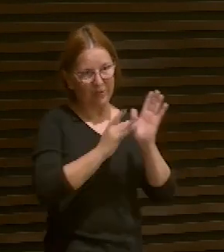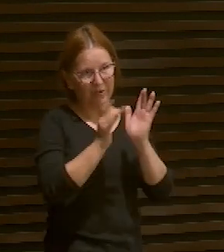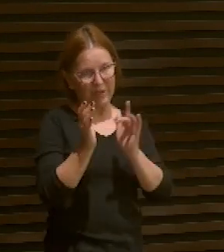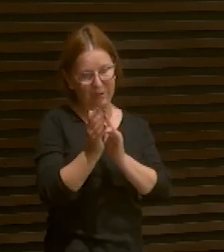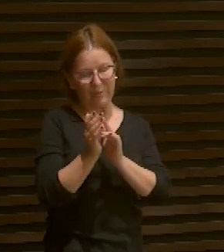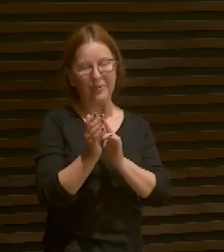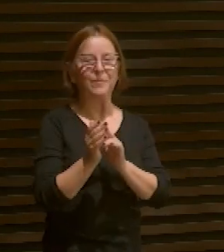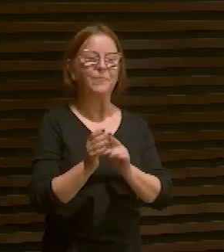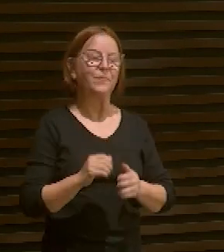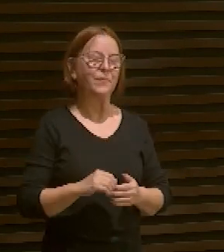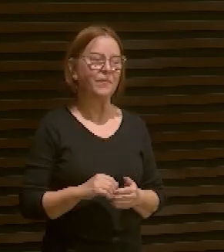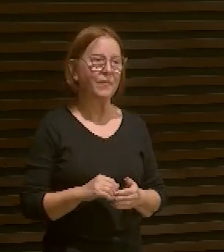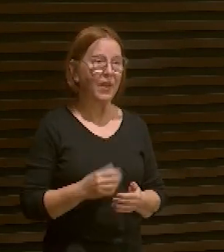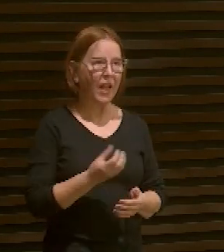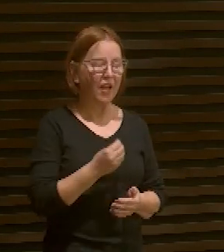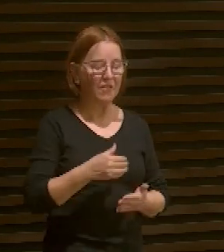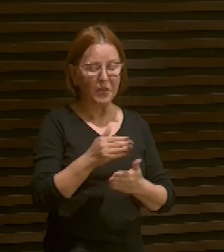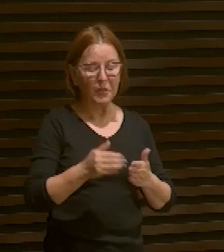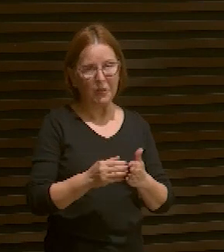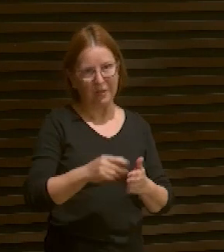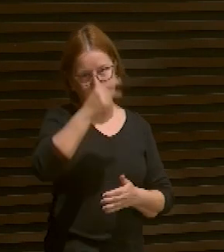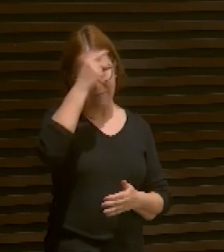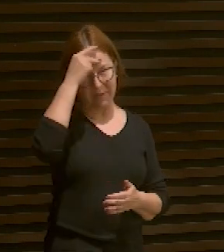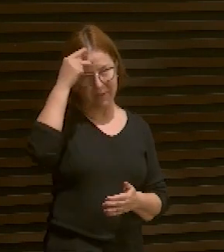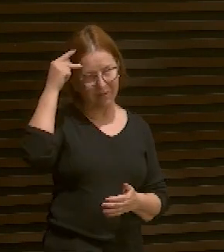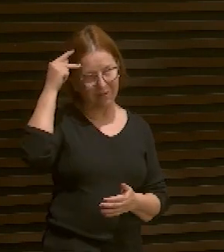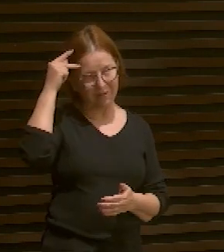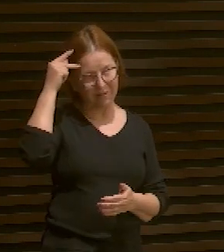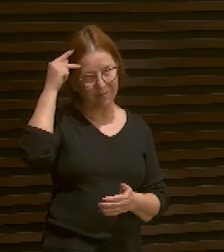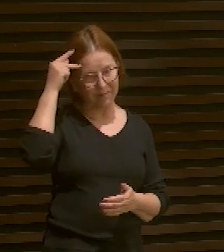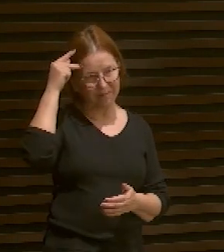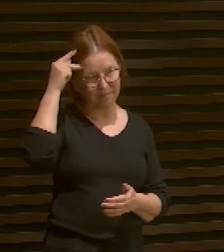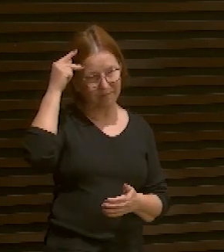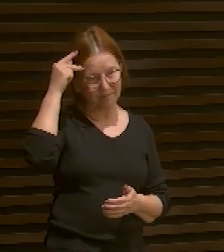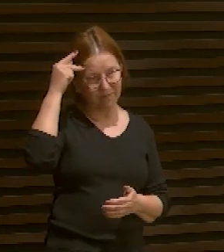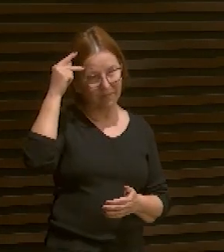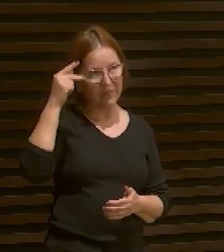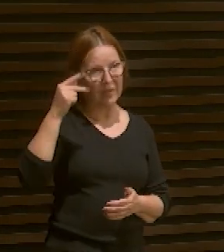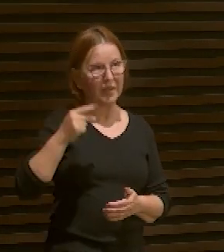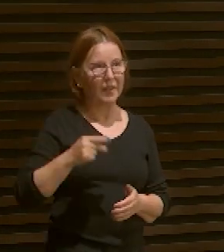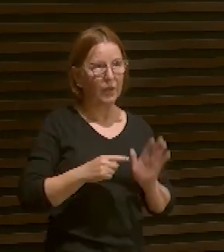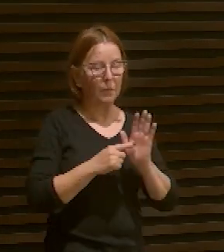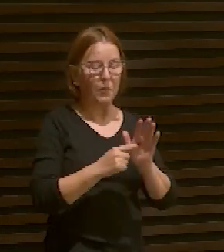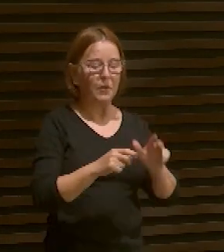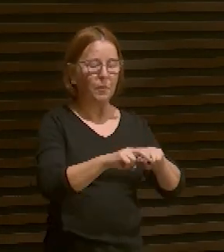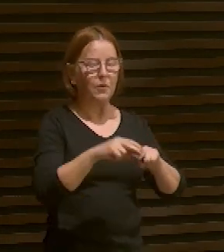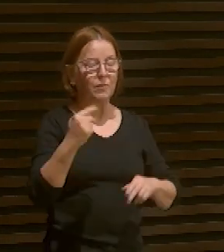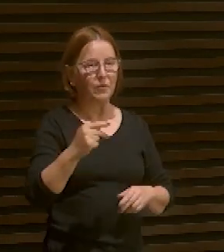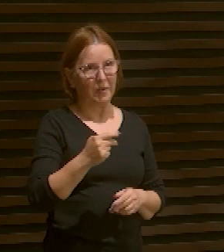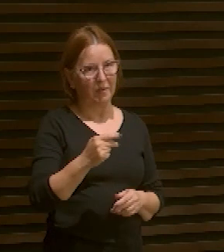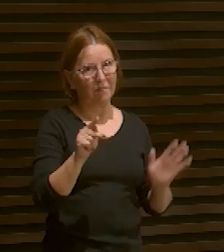decurso da vida de todo homem é determinado por suas próprias decisões, porém nem sempre as